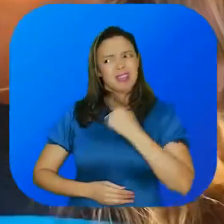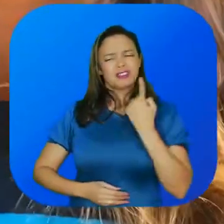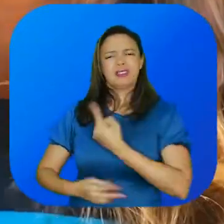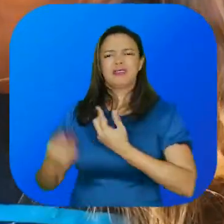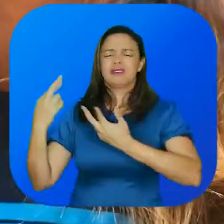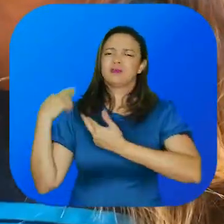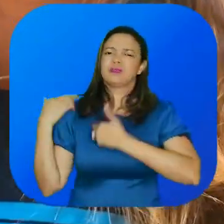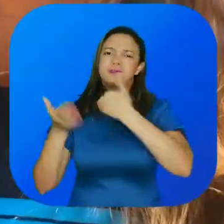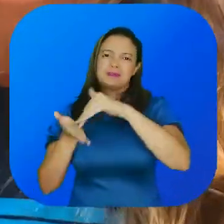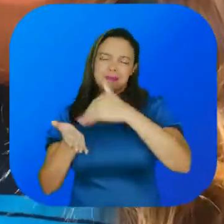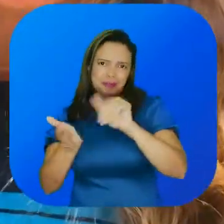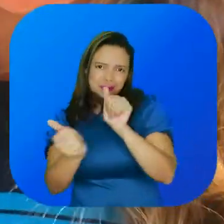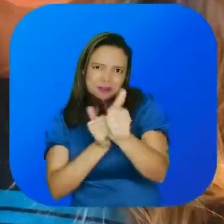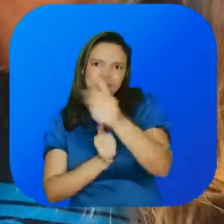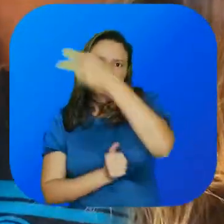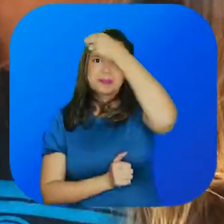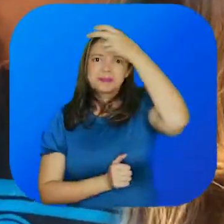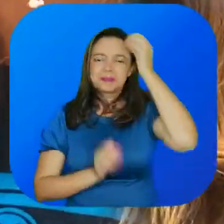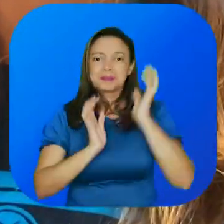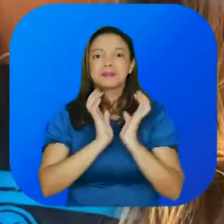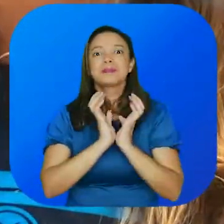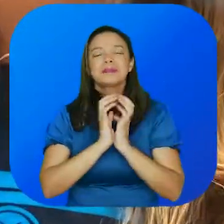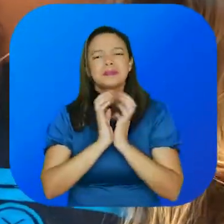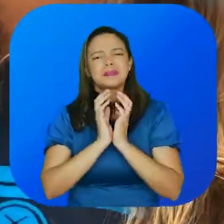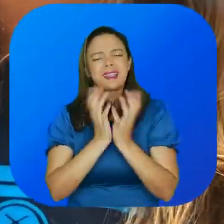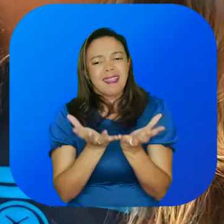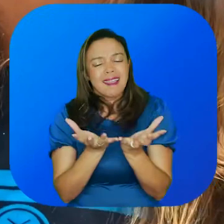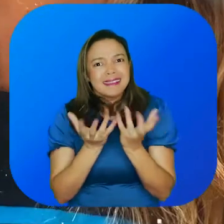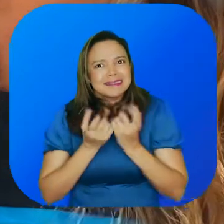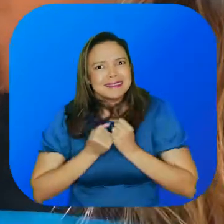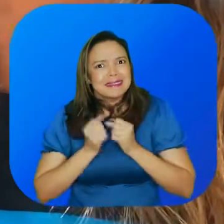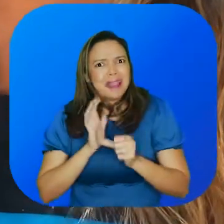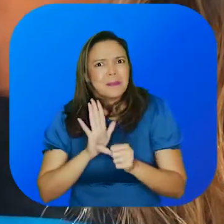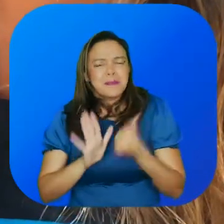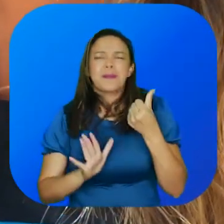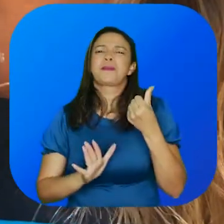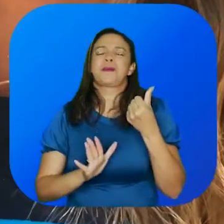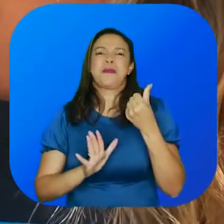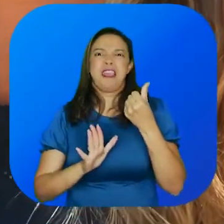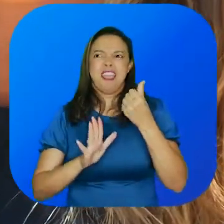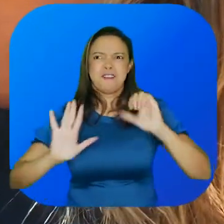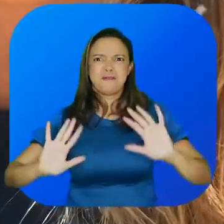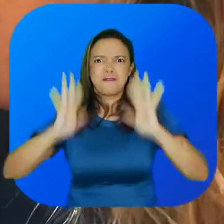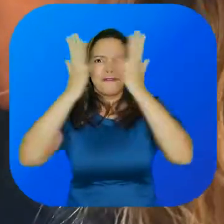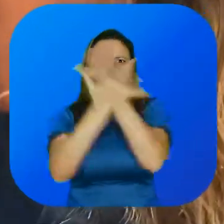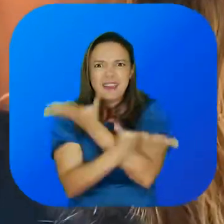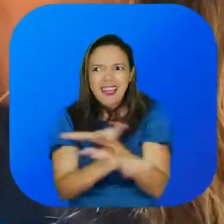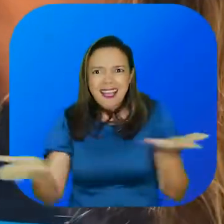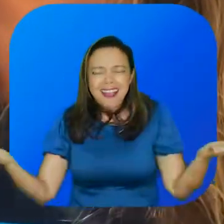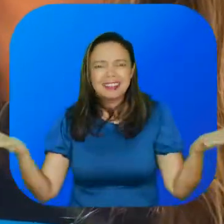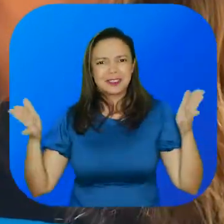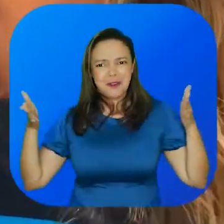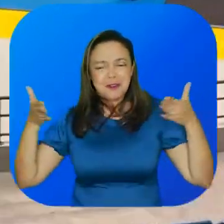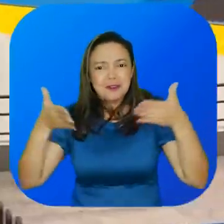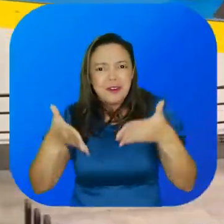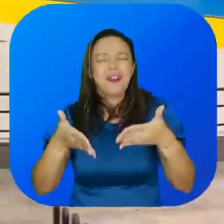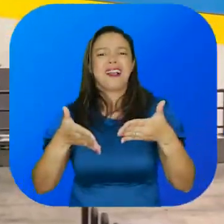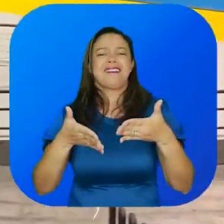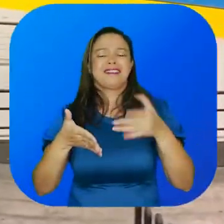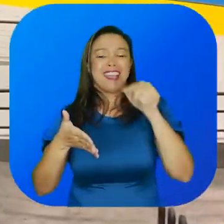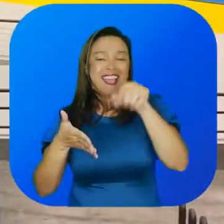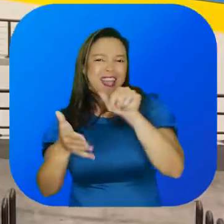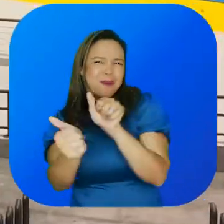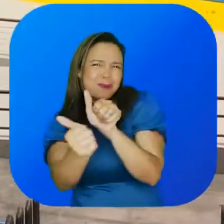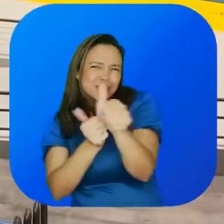A gente da Secretaria de Esporte, né, da Prefeitura do Recife, está abraçando pela primeira vez um grande evento, né,